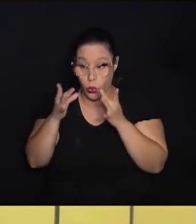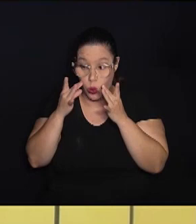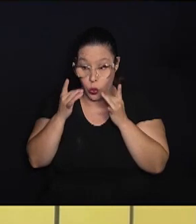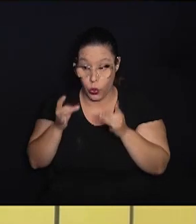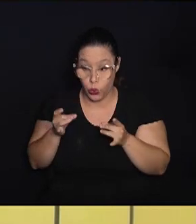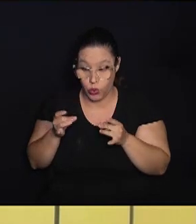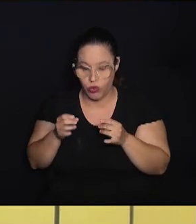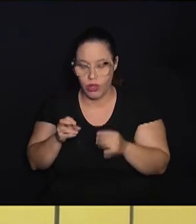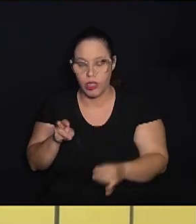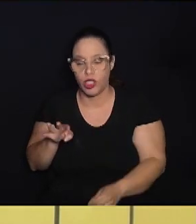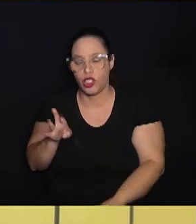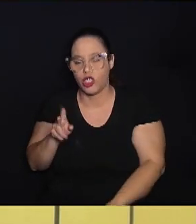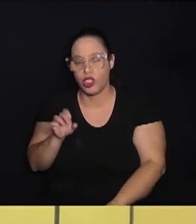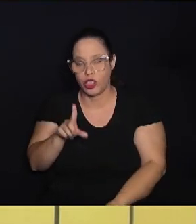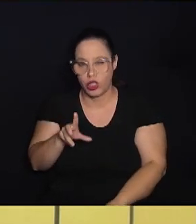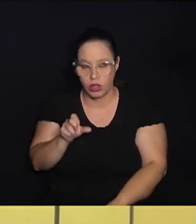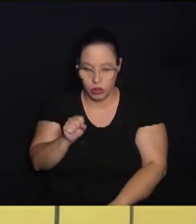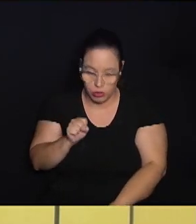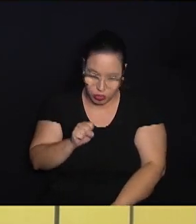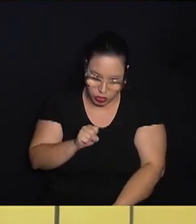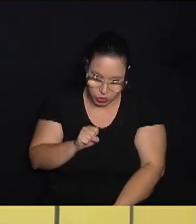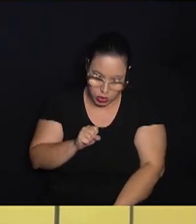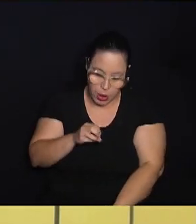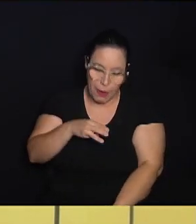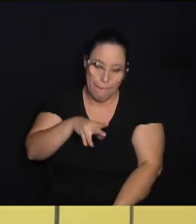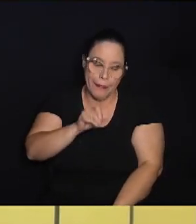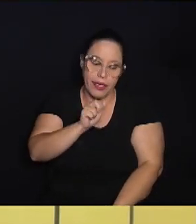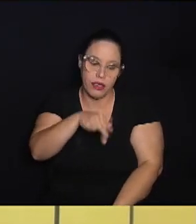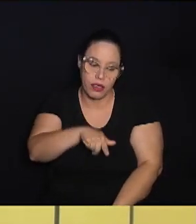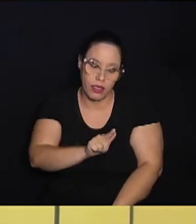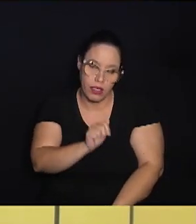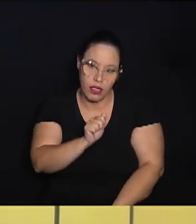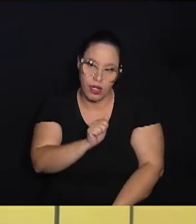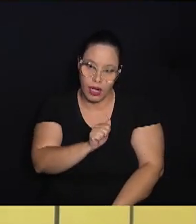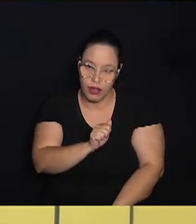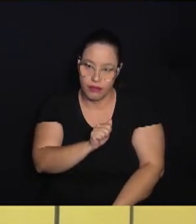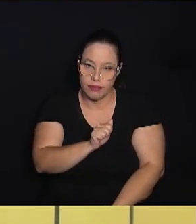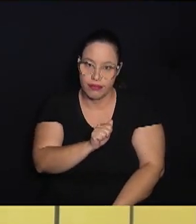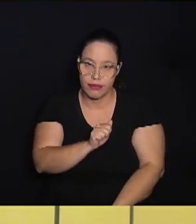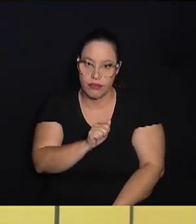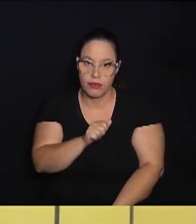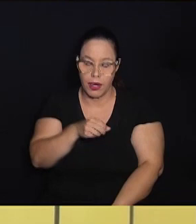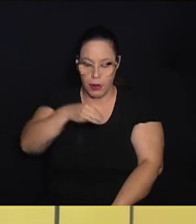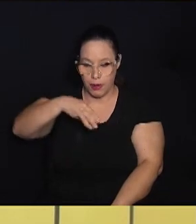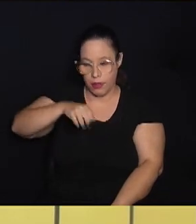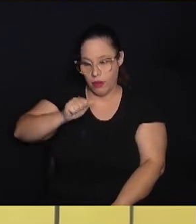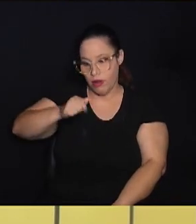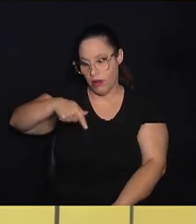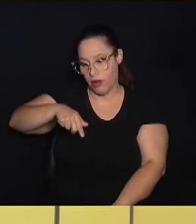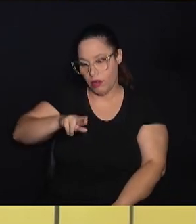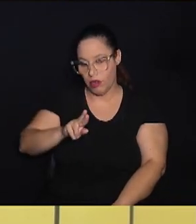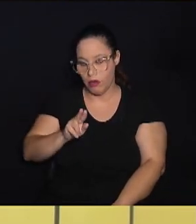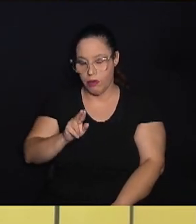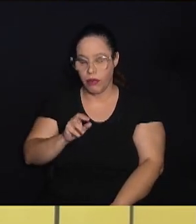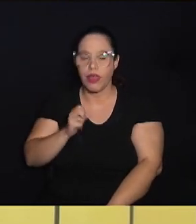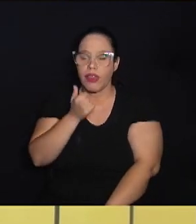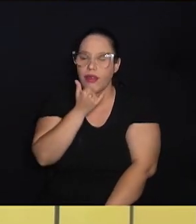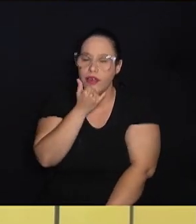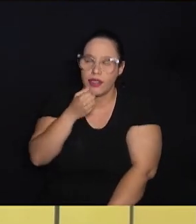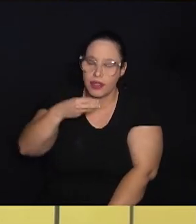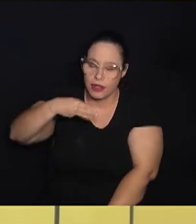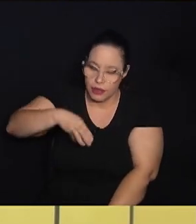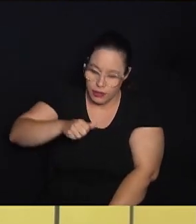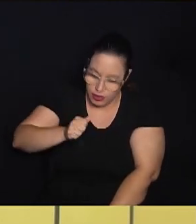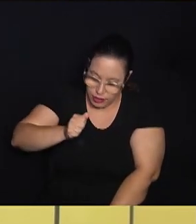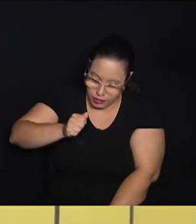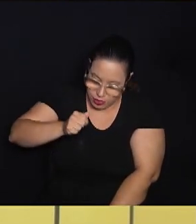os estilos quando você fala o mangá né a principal diferença é que e o mangá ele é ele é uma história em quadrinhos também só